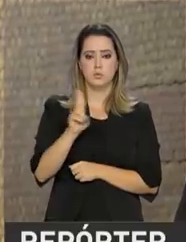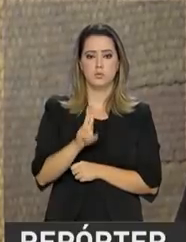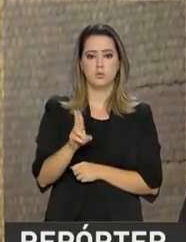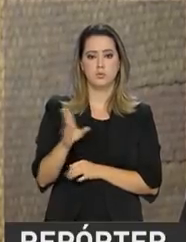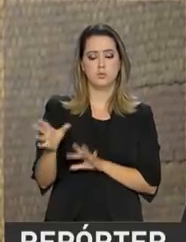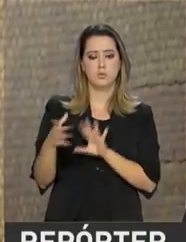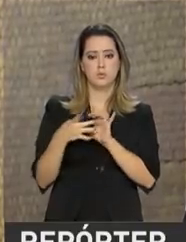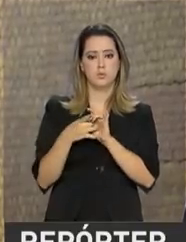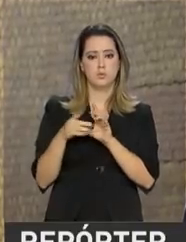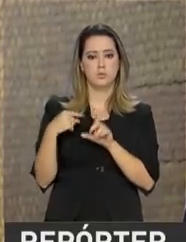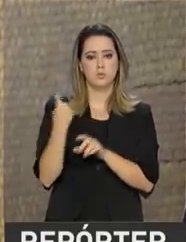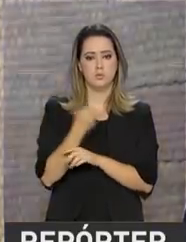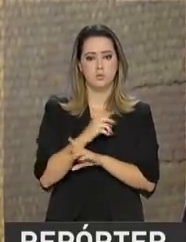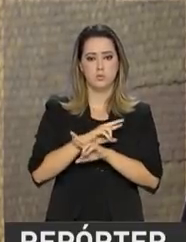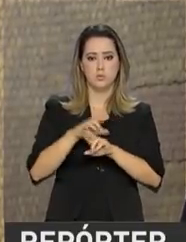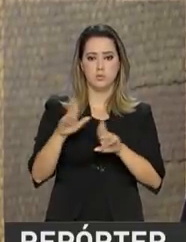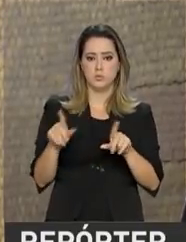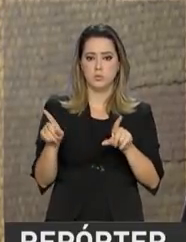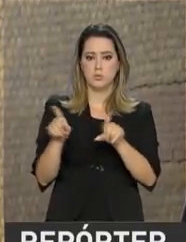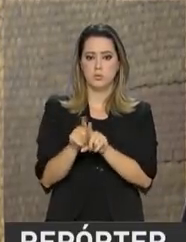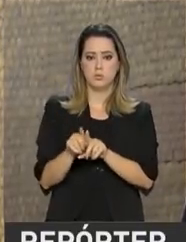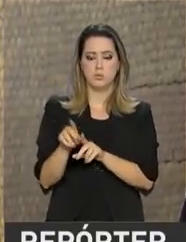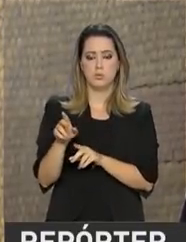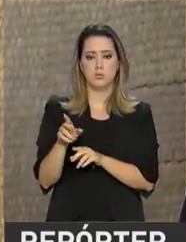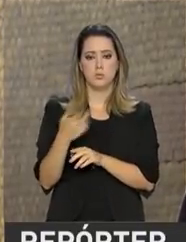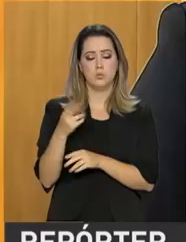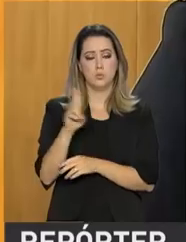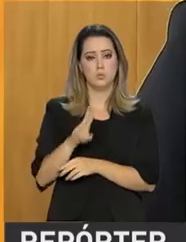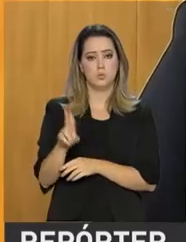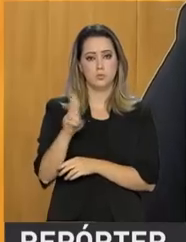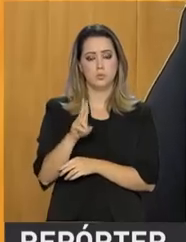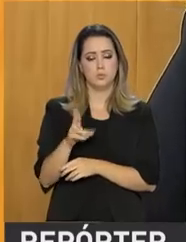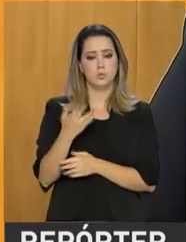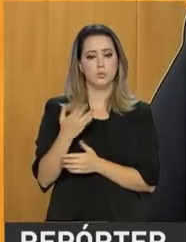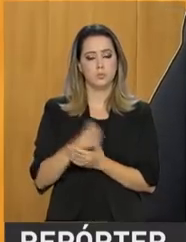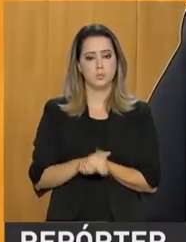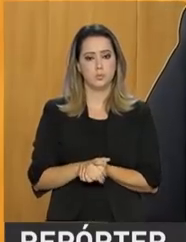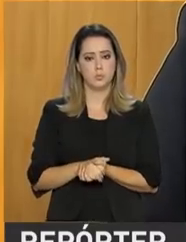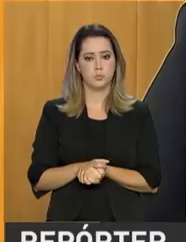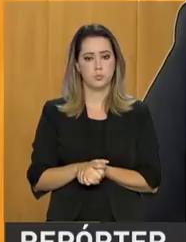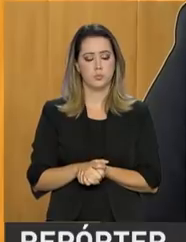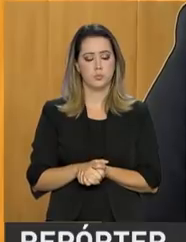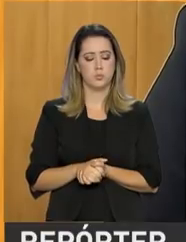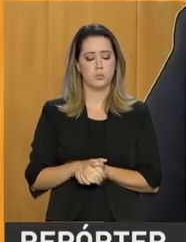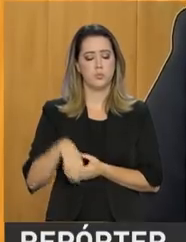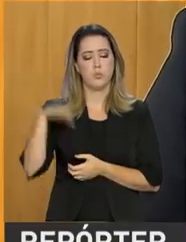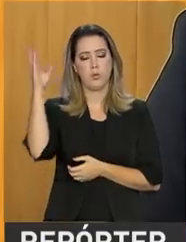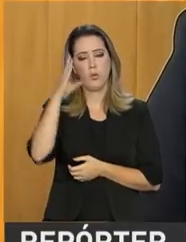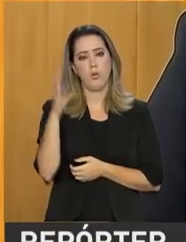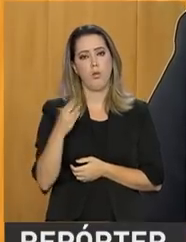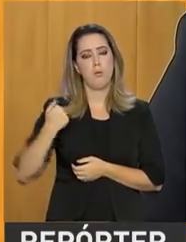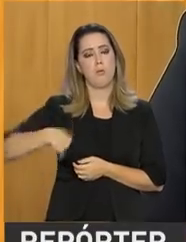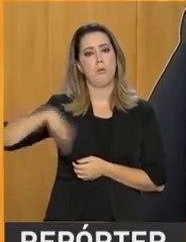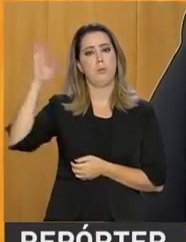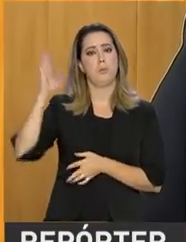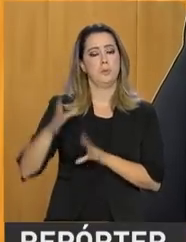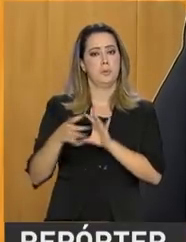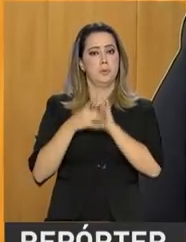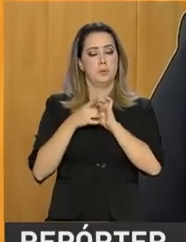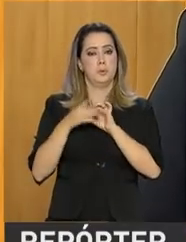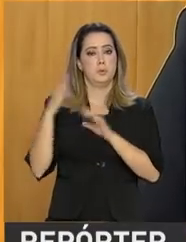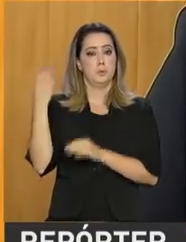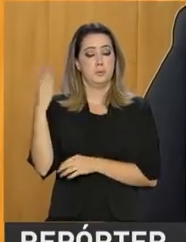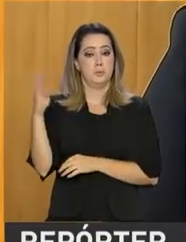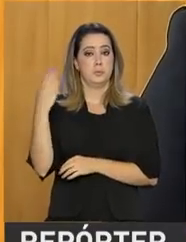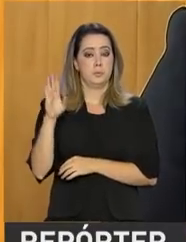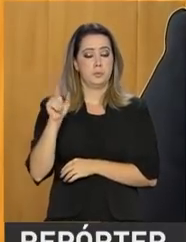conjunto de nossos abundantes recursos hídricos. O Brasil é o maior parceiro comercial da Bolívia. É também